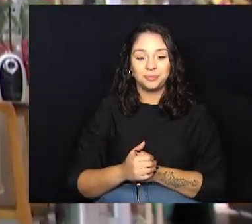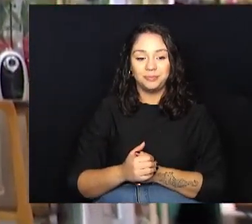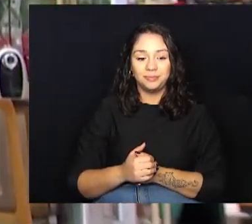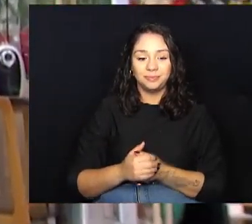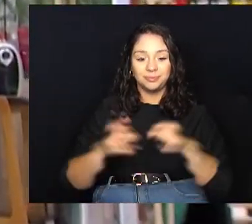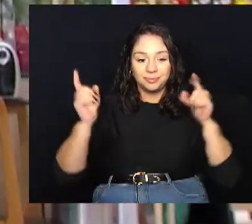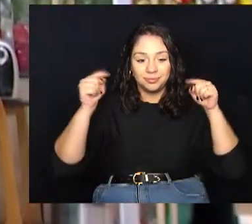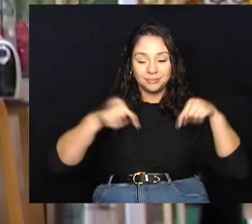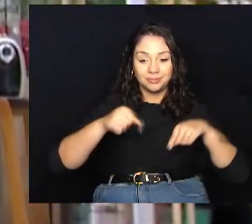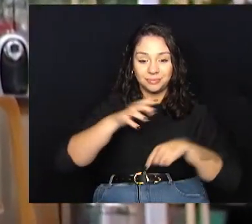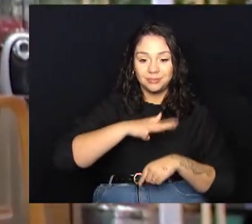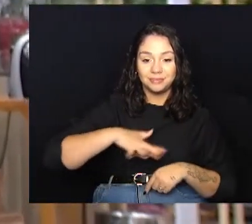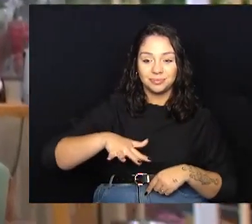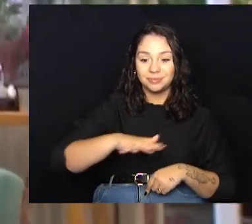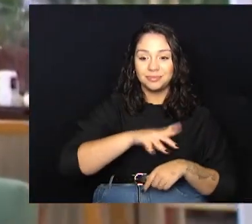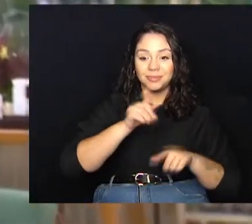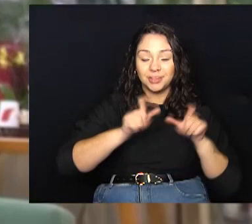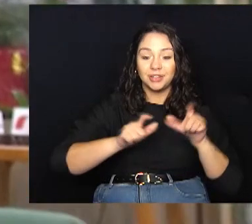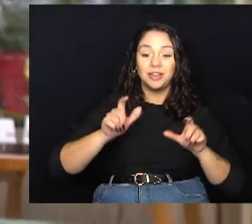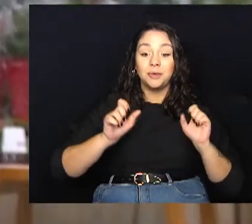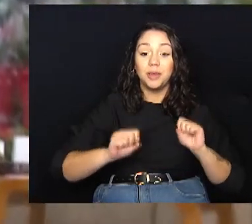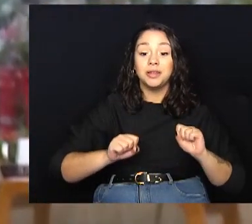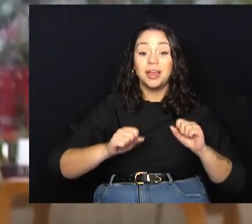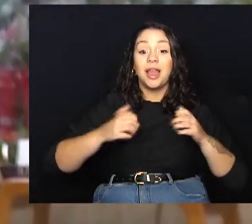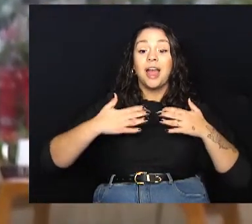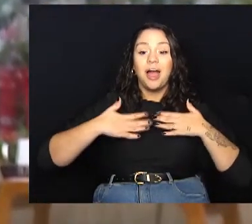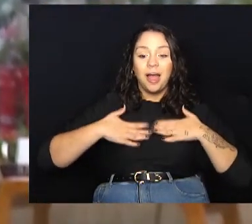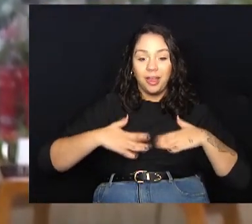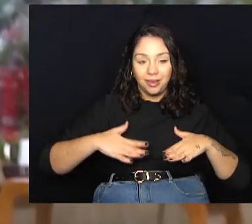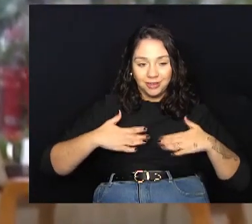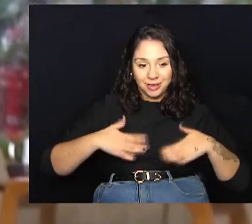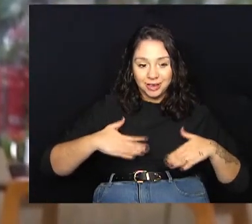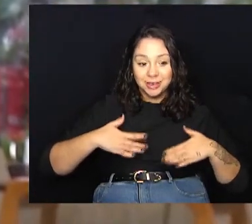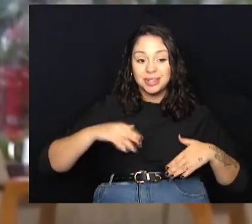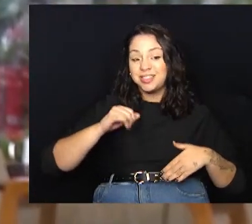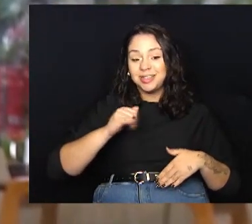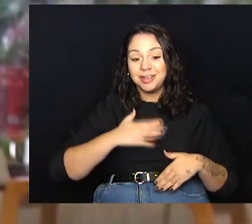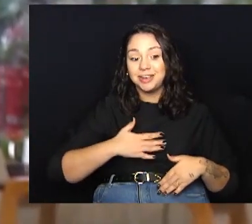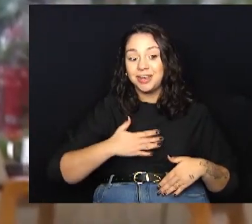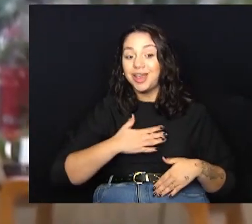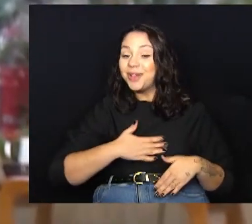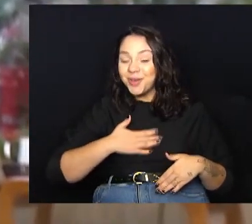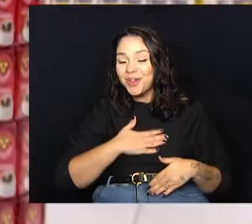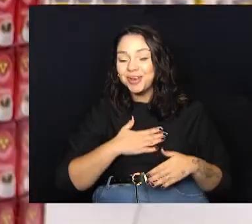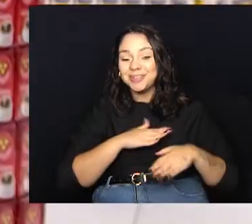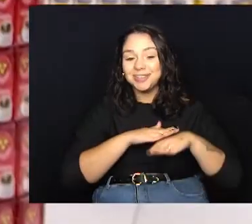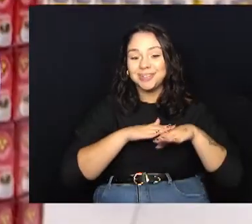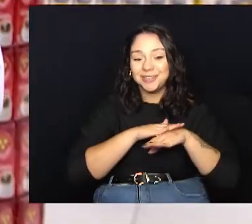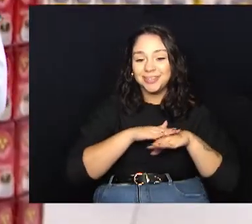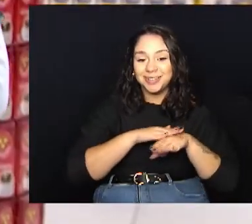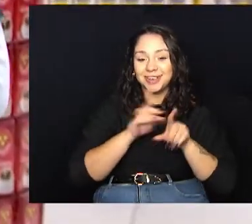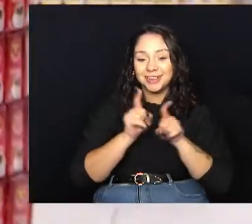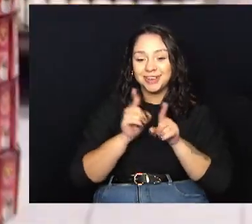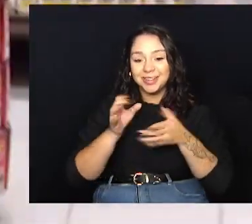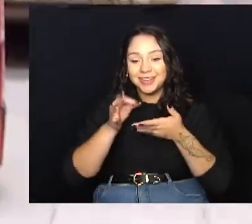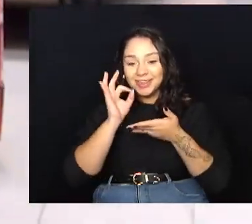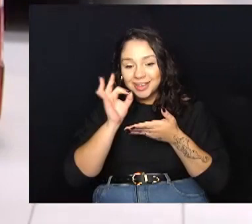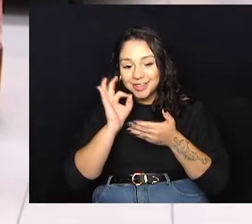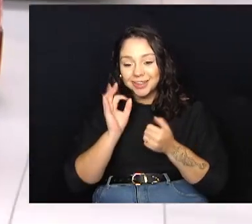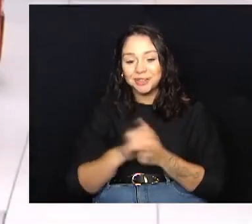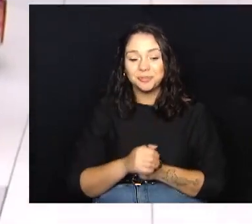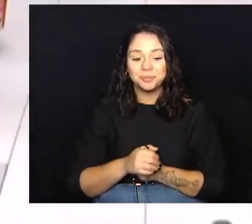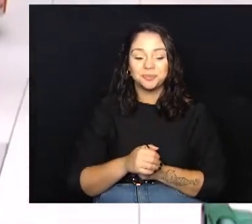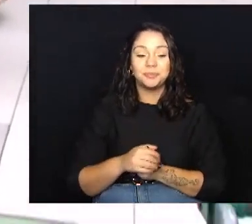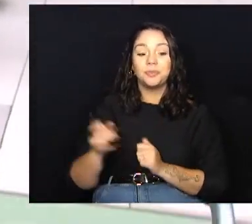consumidor pode desacelerar e quem não gosta de conversar e tomar aquele cafezinho e o objetivo é